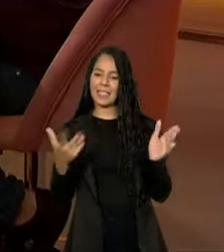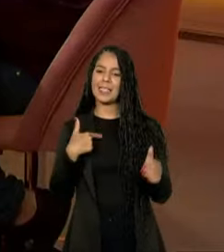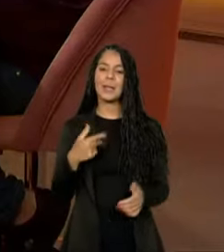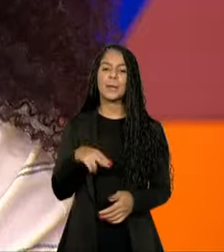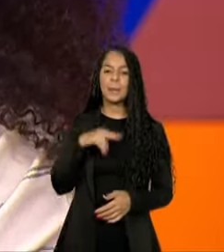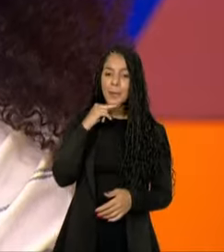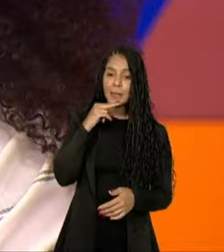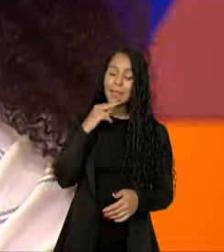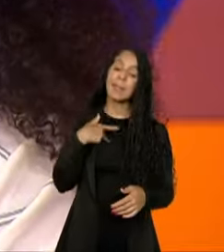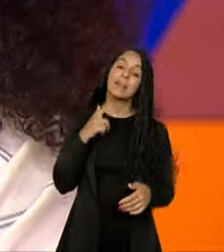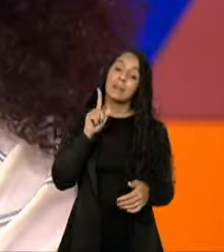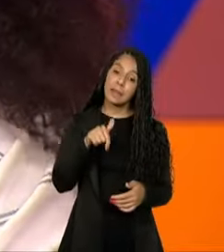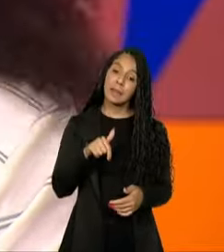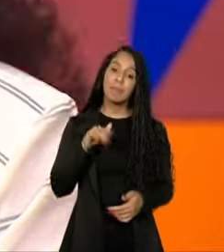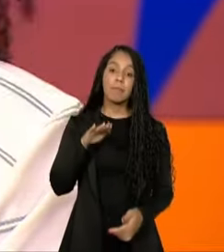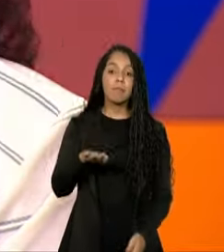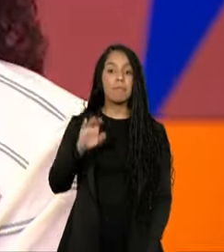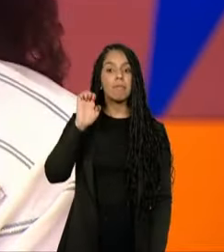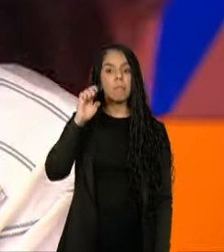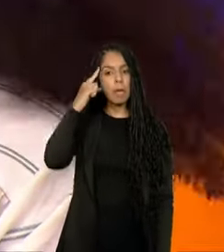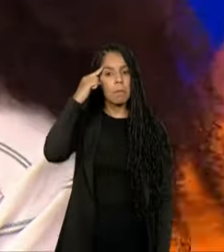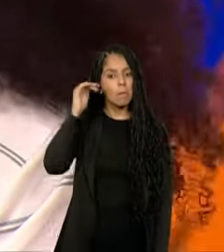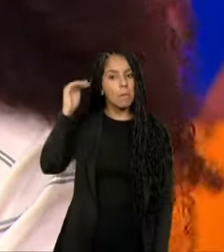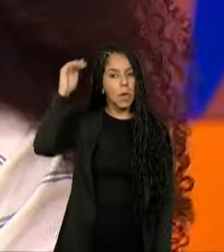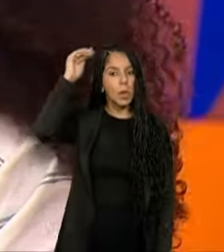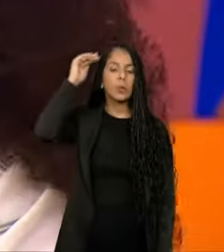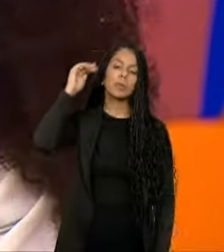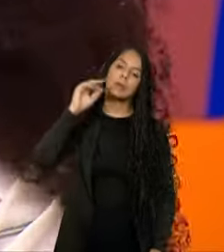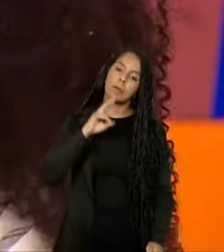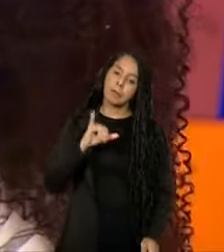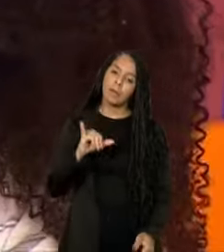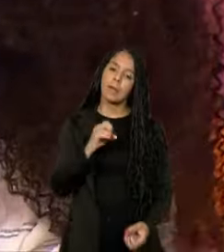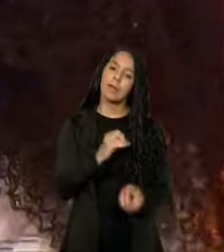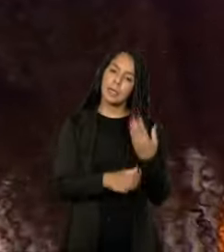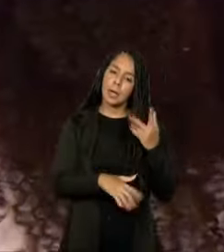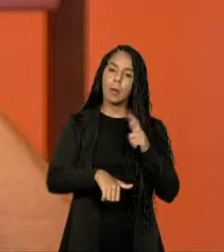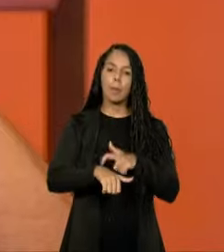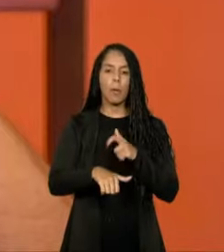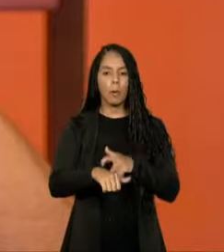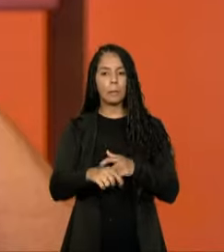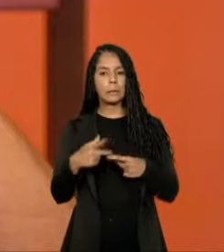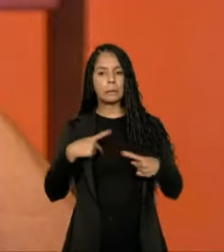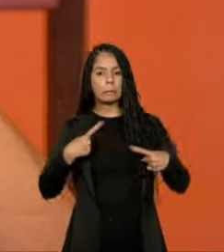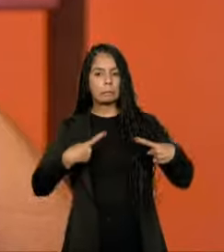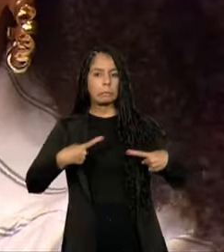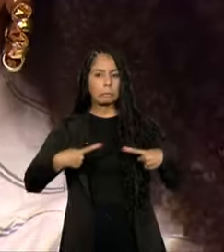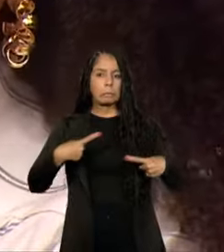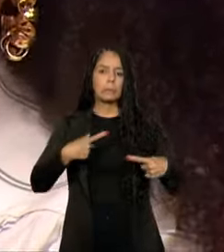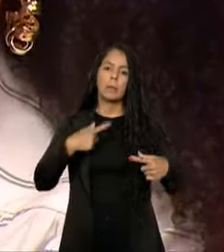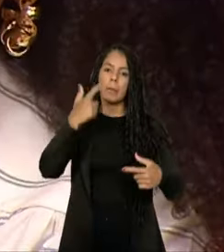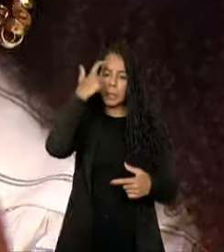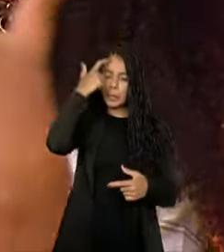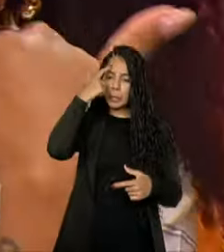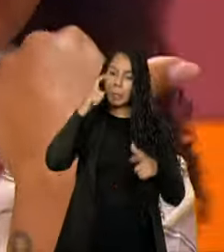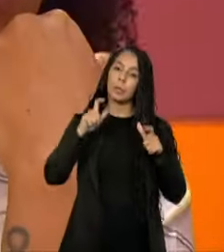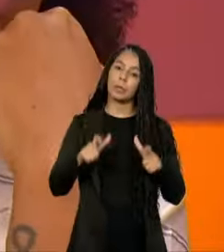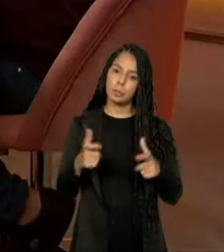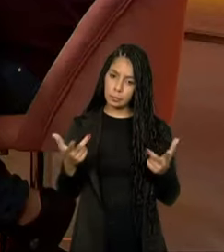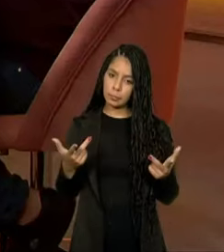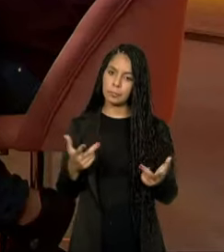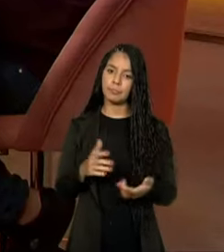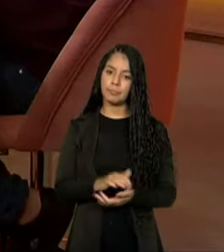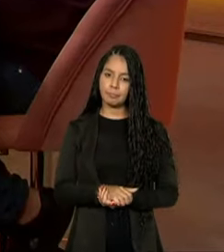qualquer idade. Então, assim, a mãe madura, ela vai criar também alguns momentos de tensão e de pensamentos nesse lugar. Em qualquer